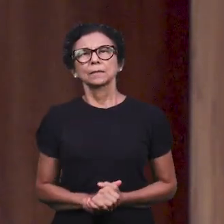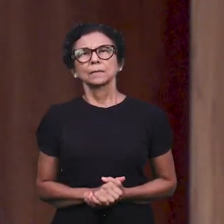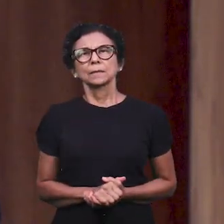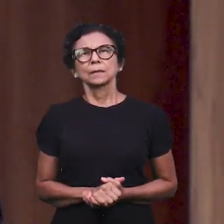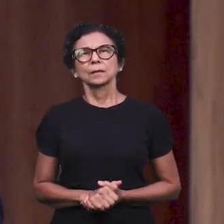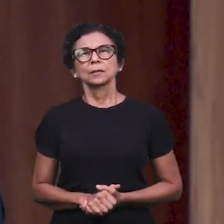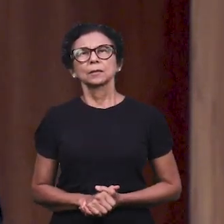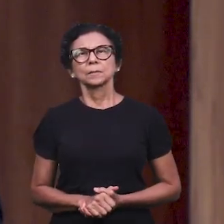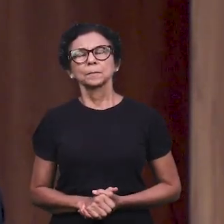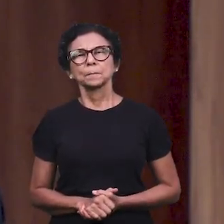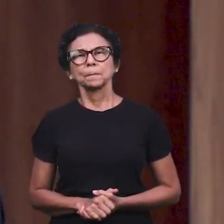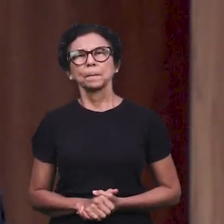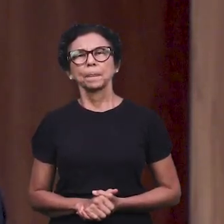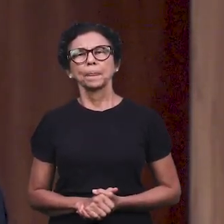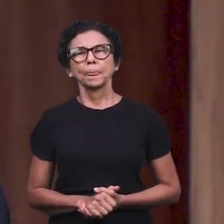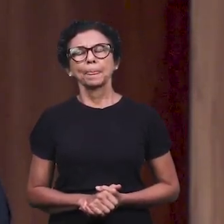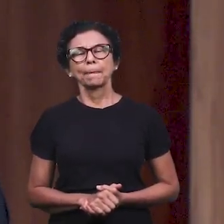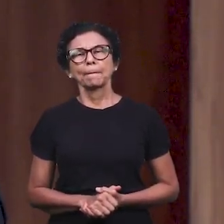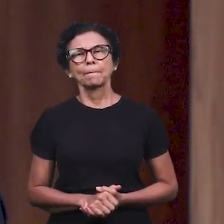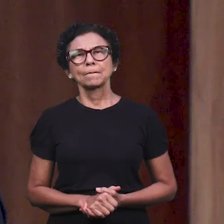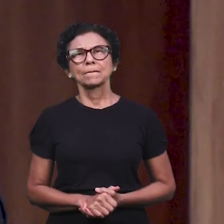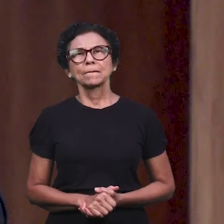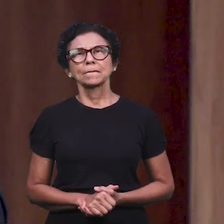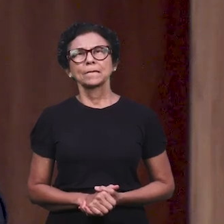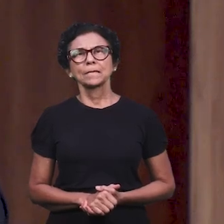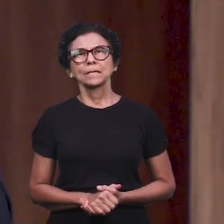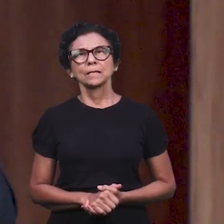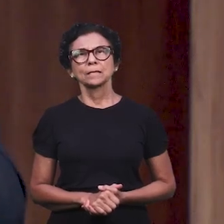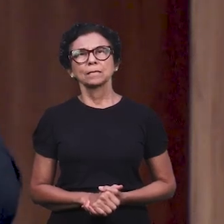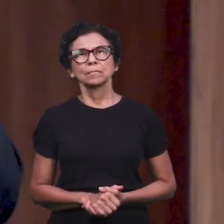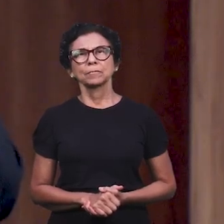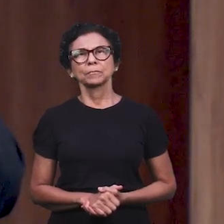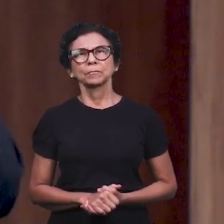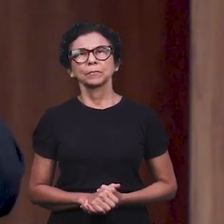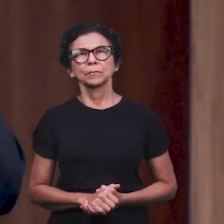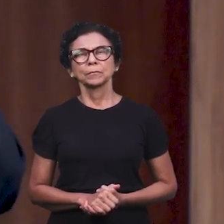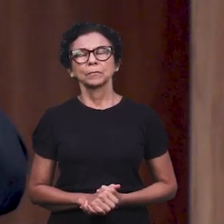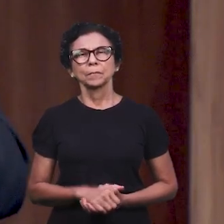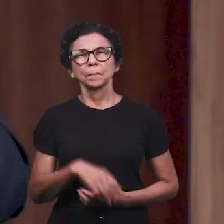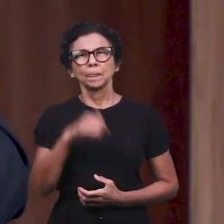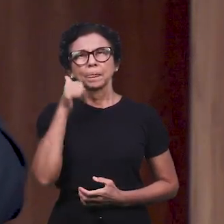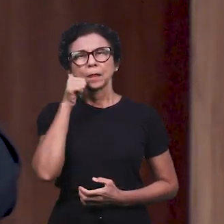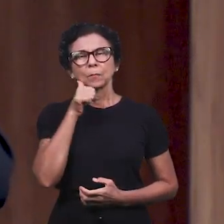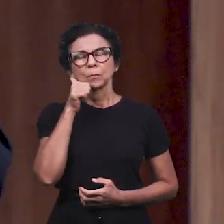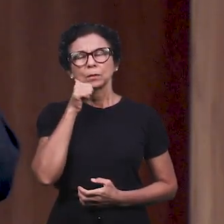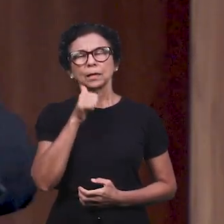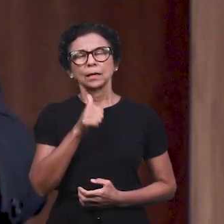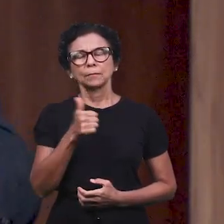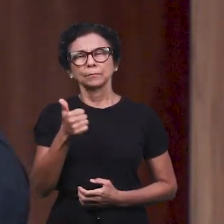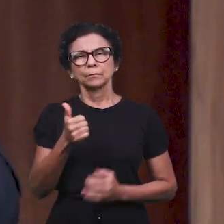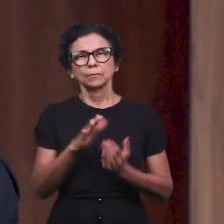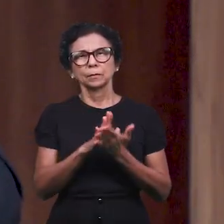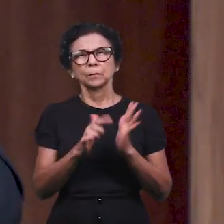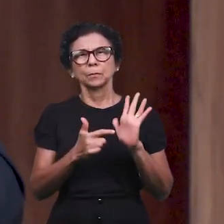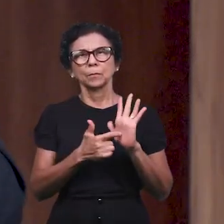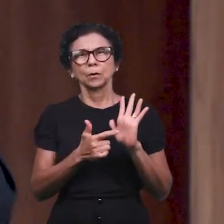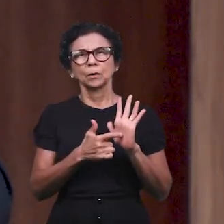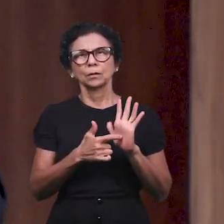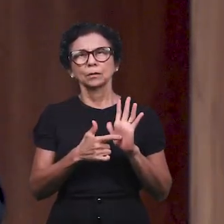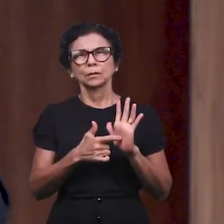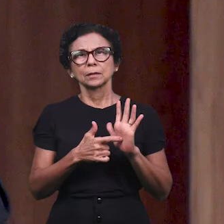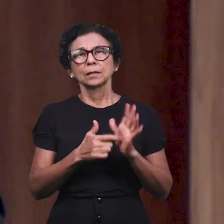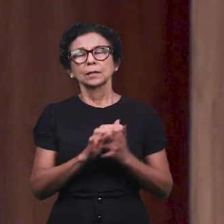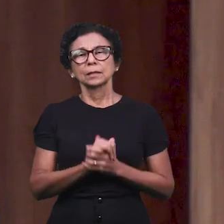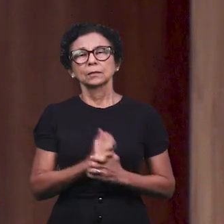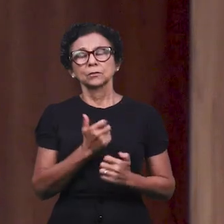ela fala da figura paterna que ela tinha em casa, que era aquela casa antigas, com muitos filhos, então